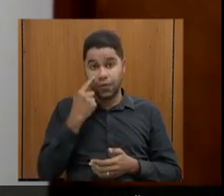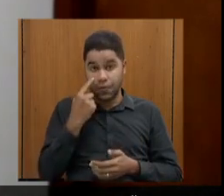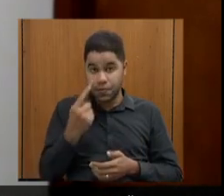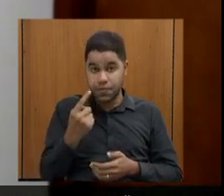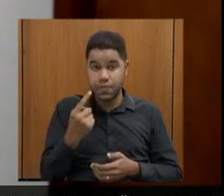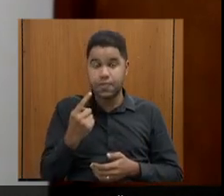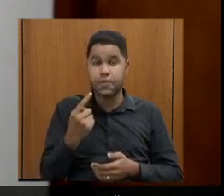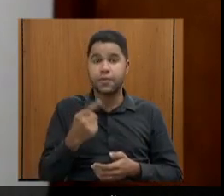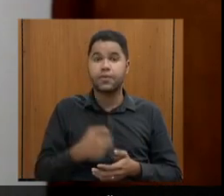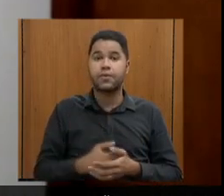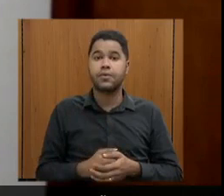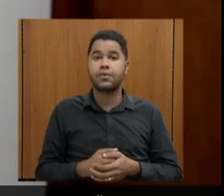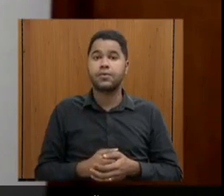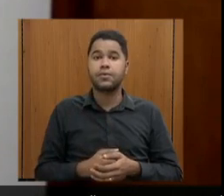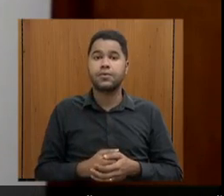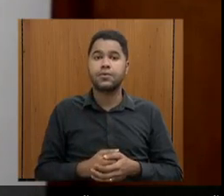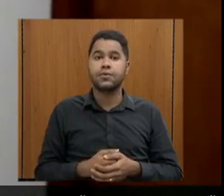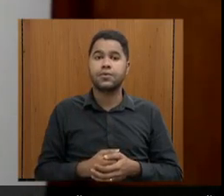aí